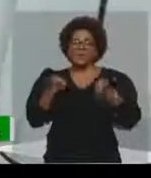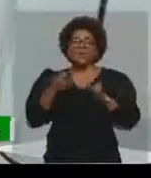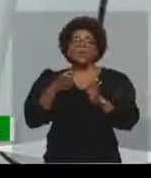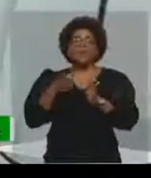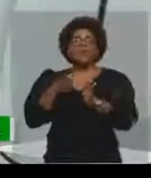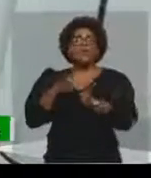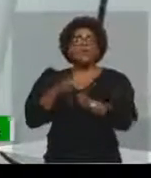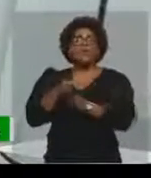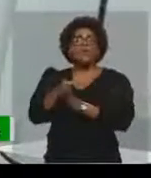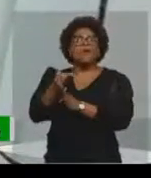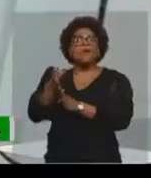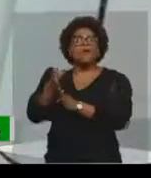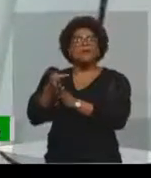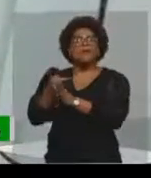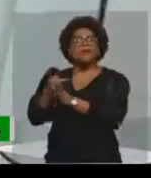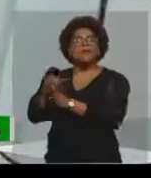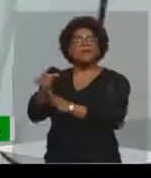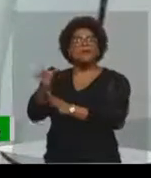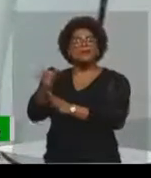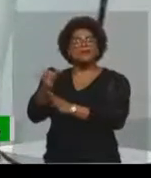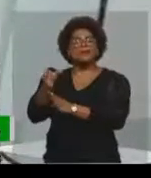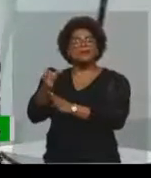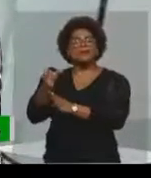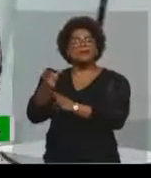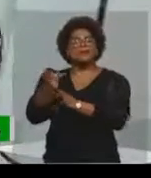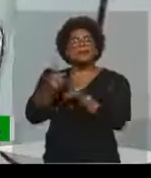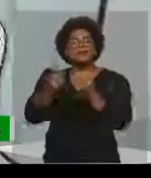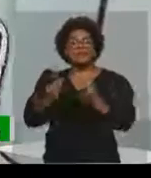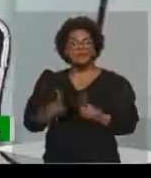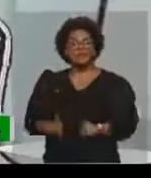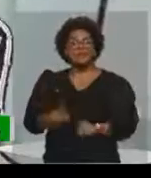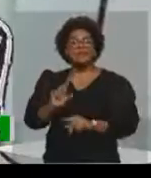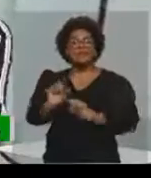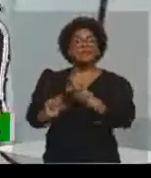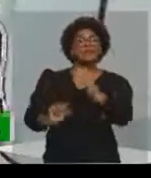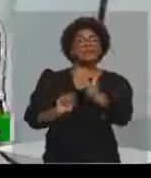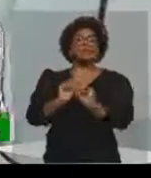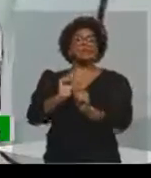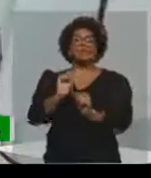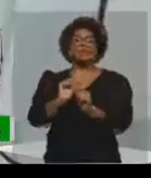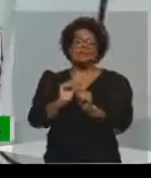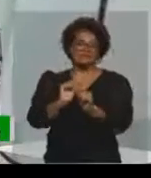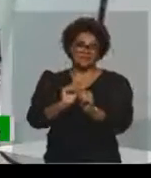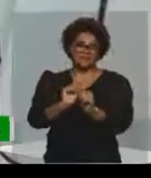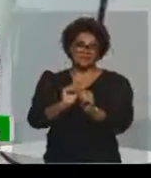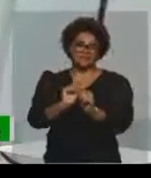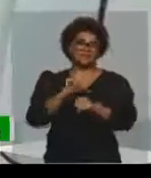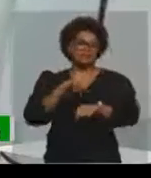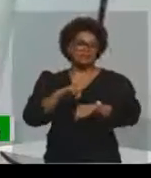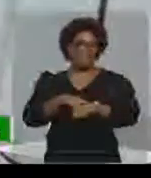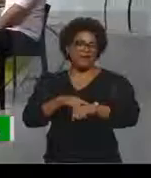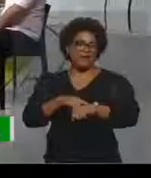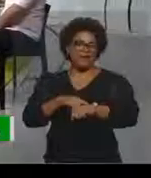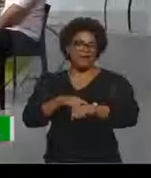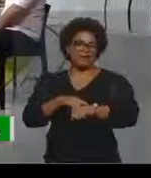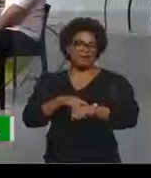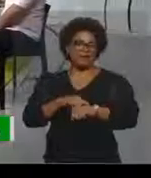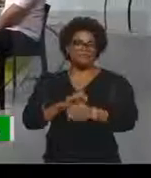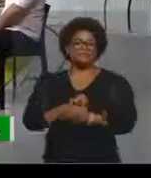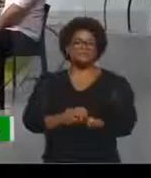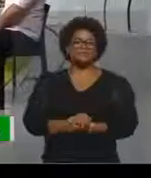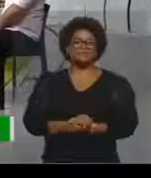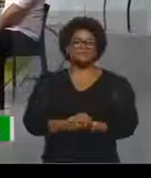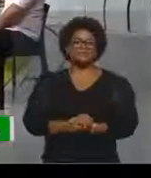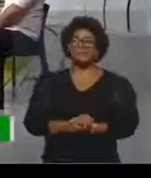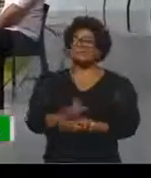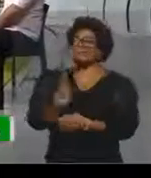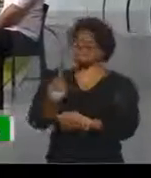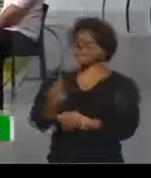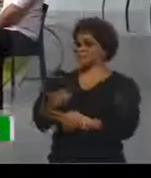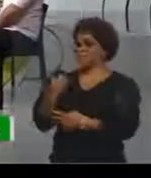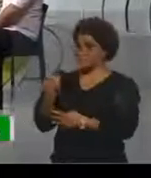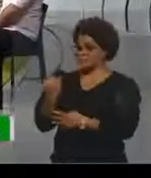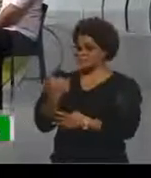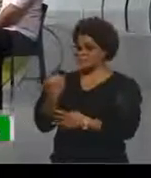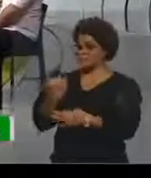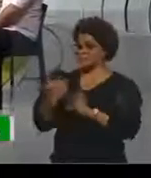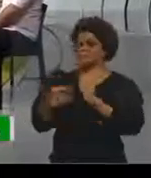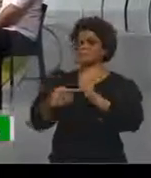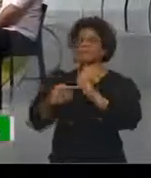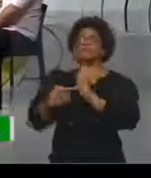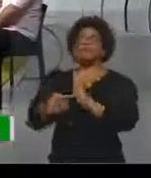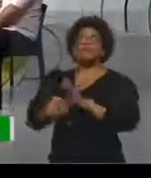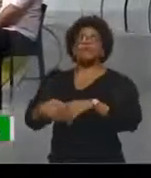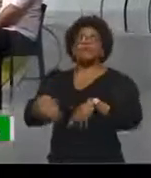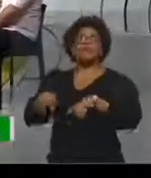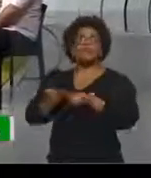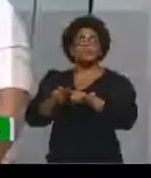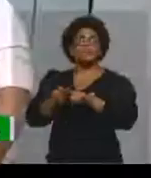né, os atores, né, para como agir em cena, né? Isso. É importante destacar também que o fato de